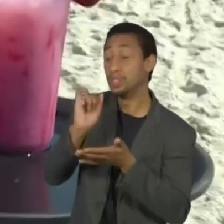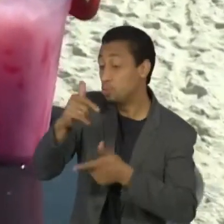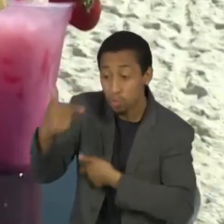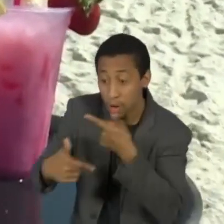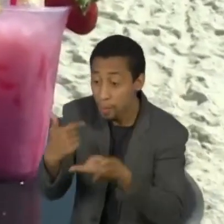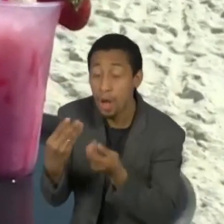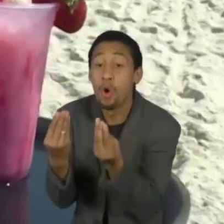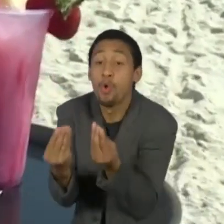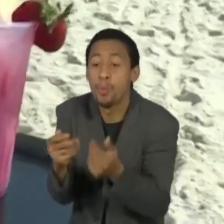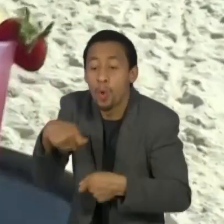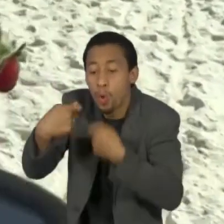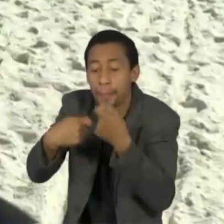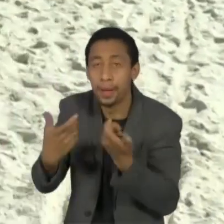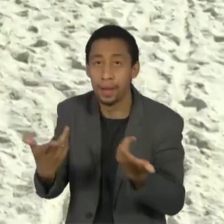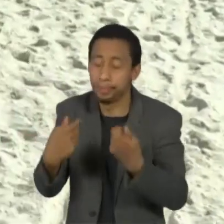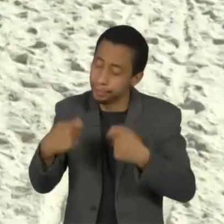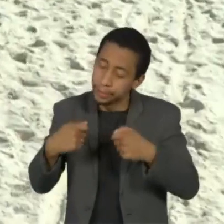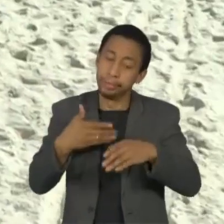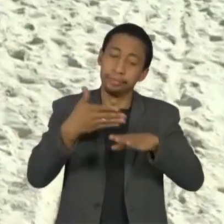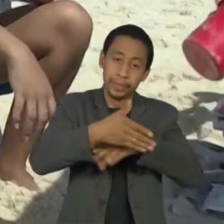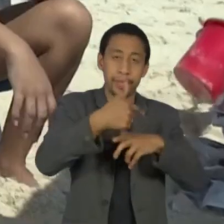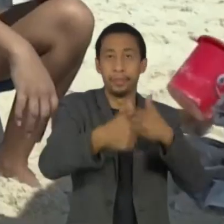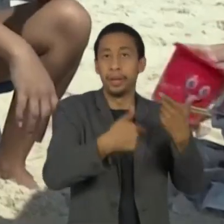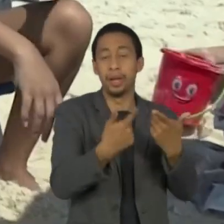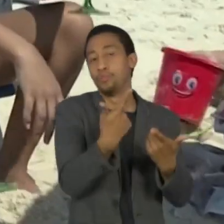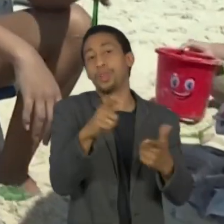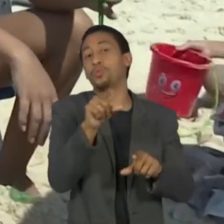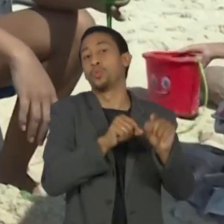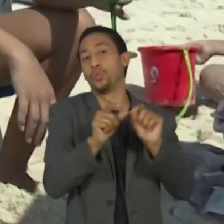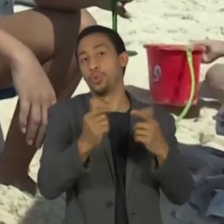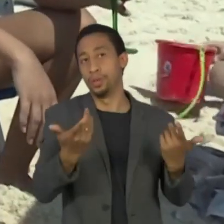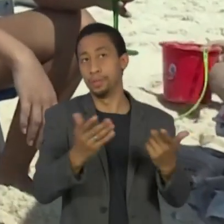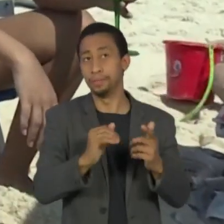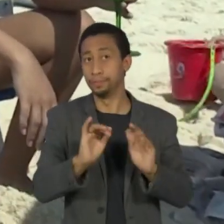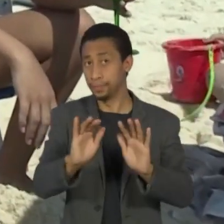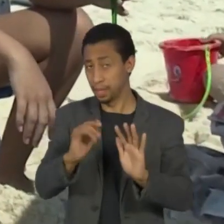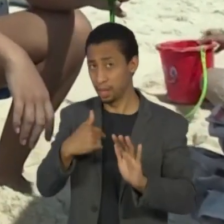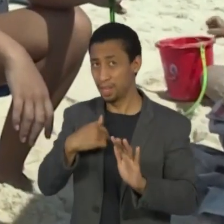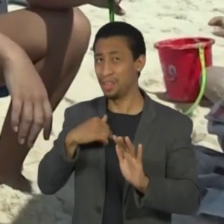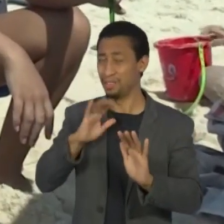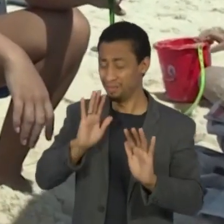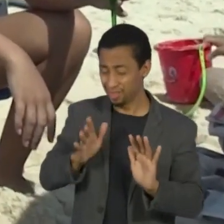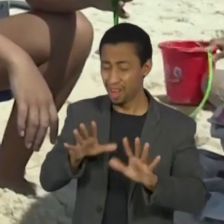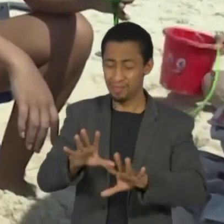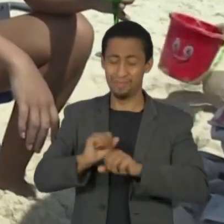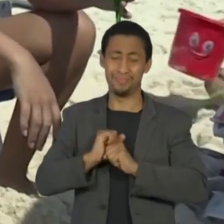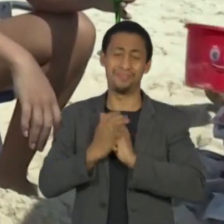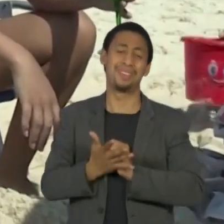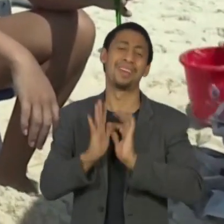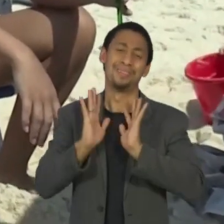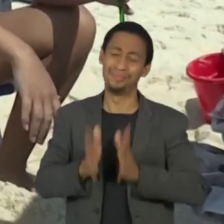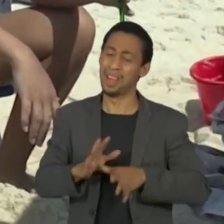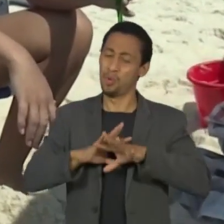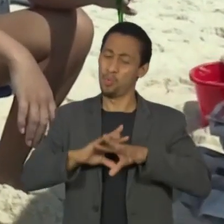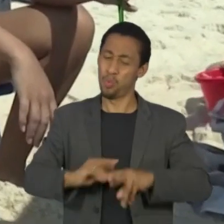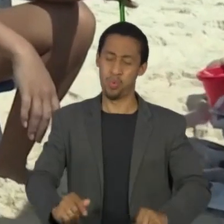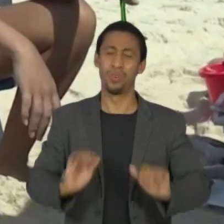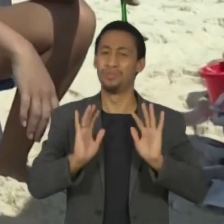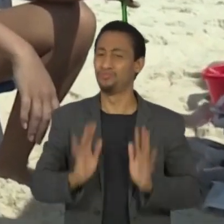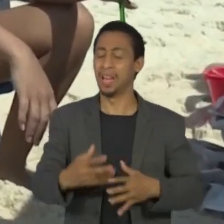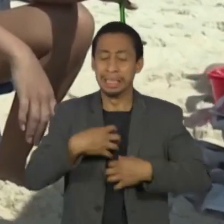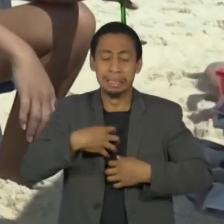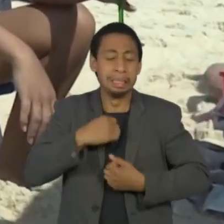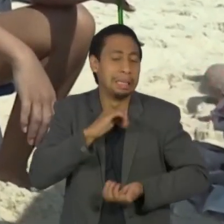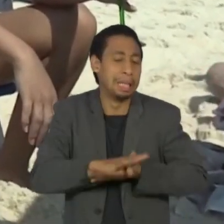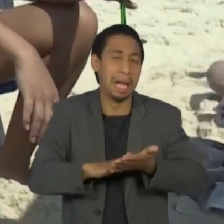vou comer. Então tem que trabalhar, não tem opção. Eu, por exemplo, já peguei, já sarei, não tive sintoma nenhum, minha